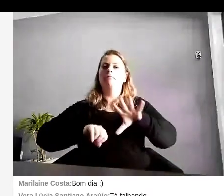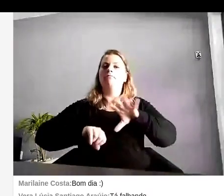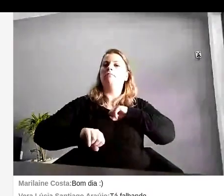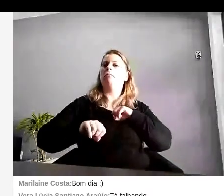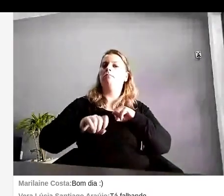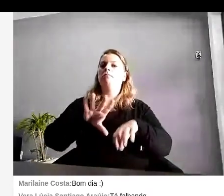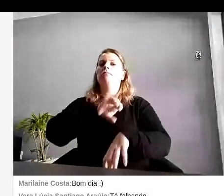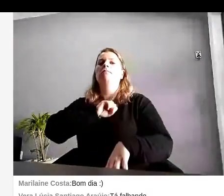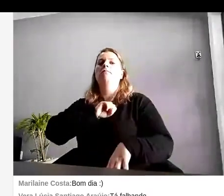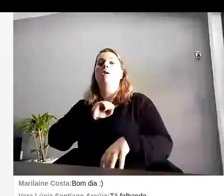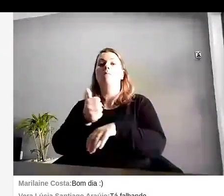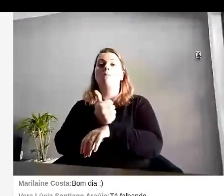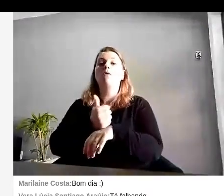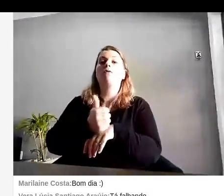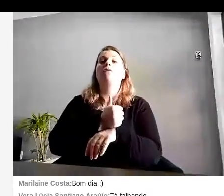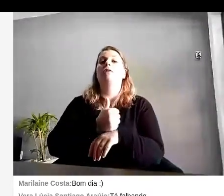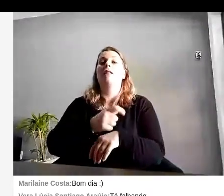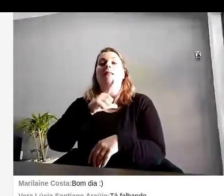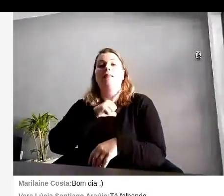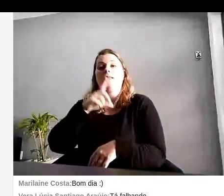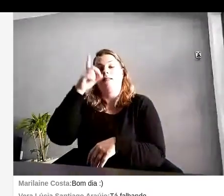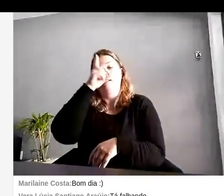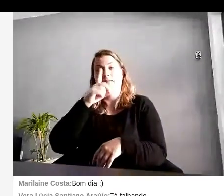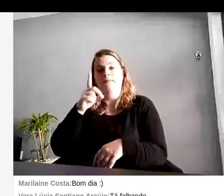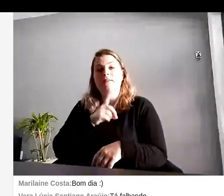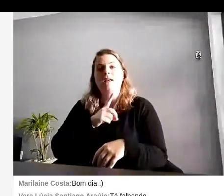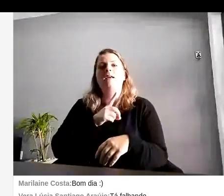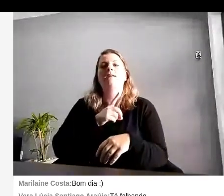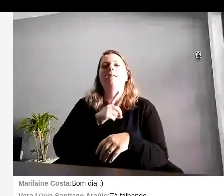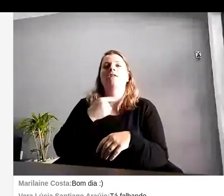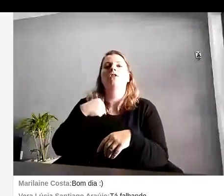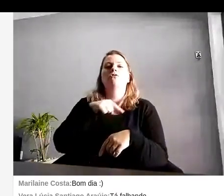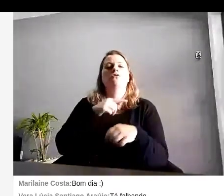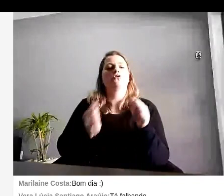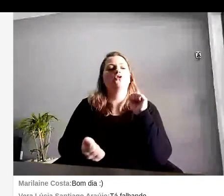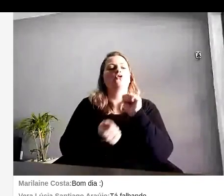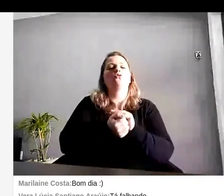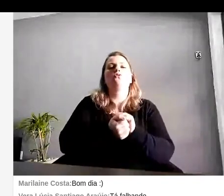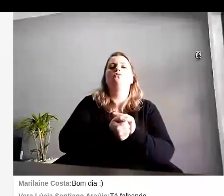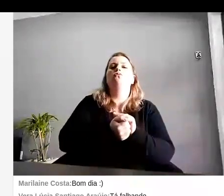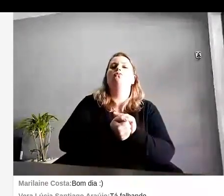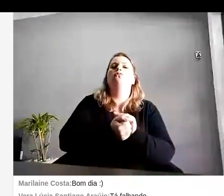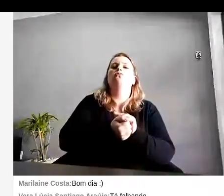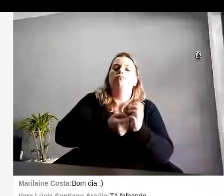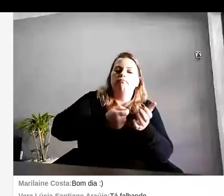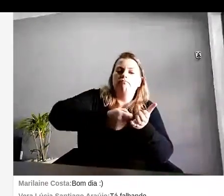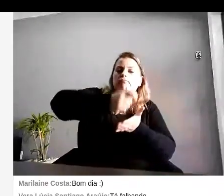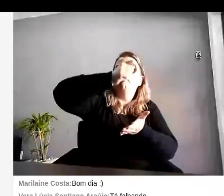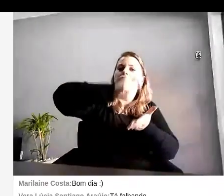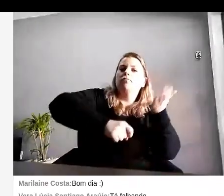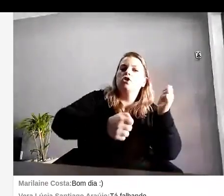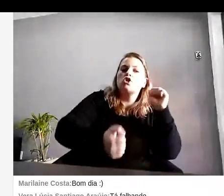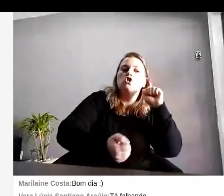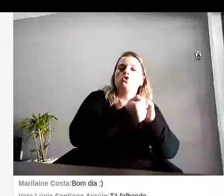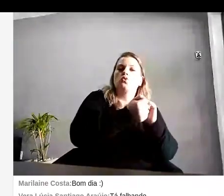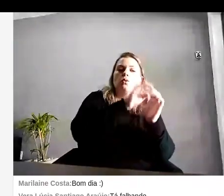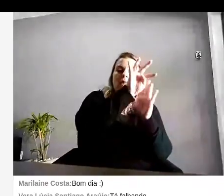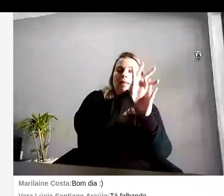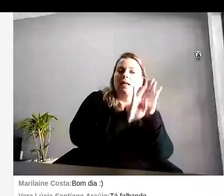dia assinarmos em co-relação, em co-roteiro com